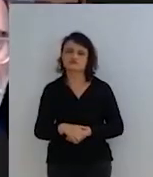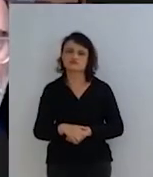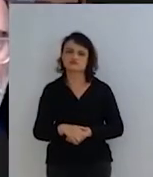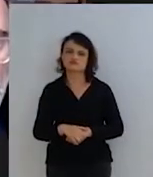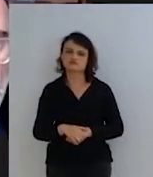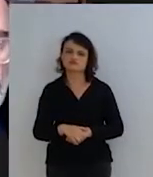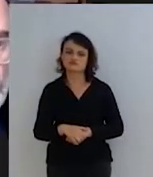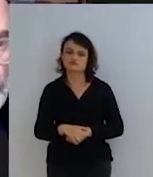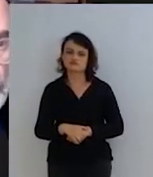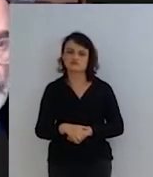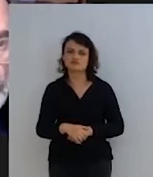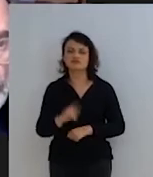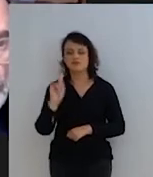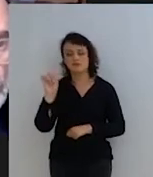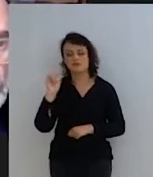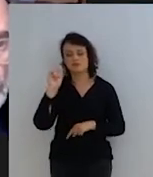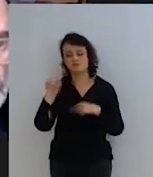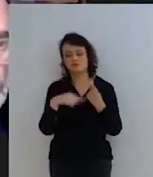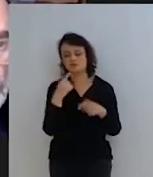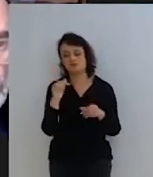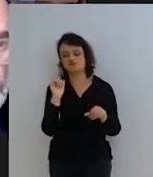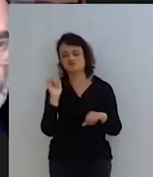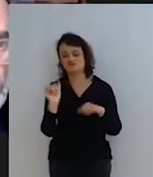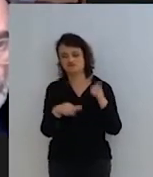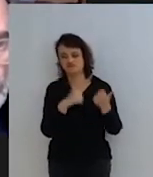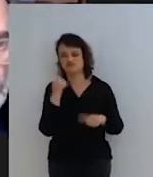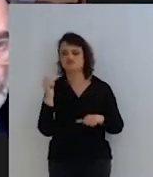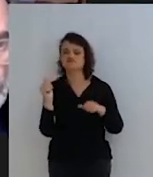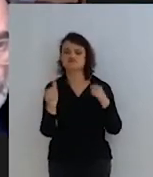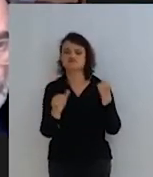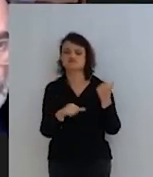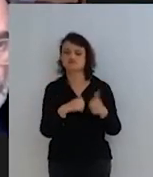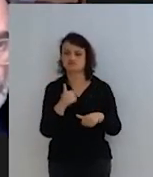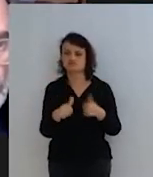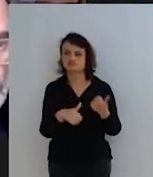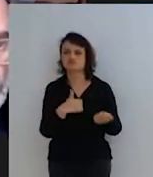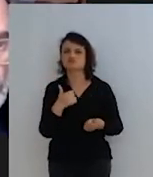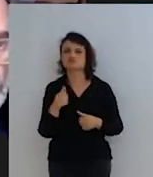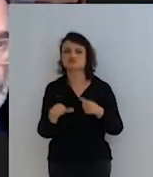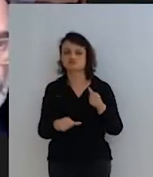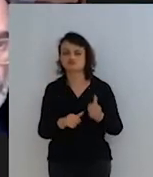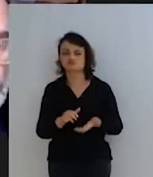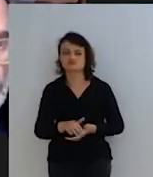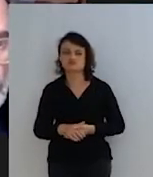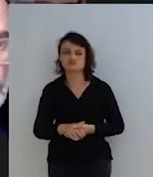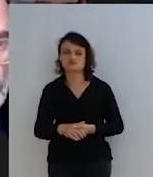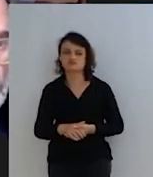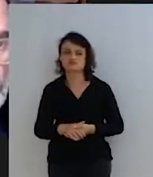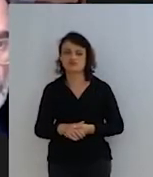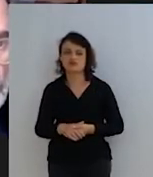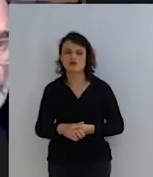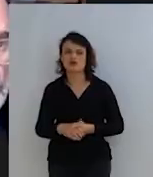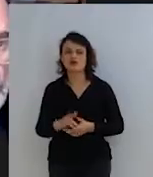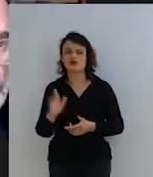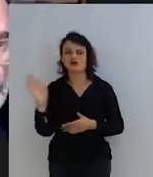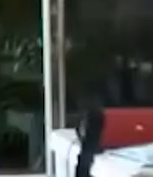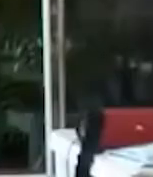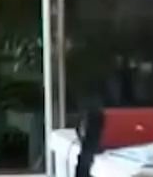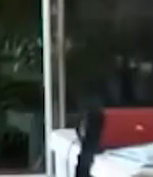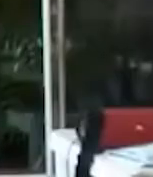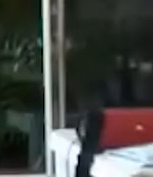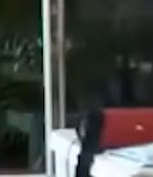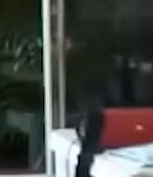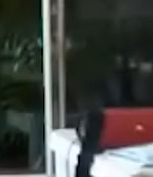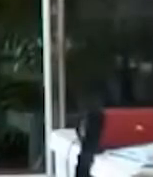no entanto segundo o relator ministro rogerio schietti cruz a decisão do stf não alterou a jurisprudência